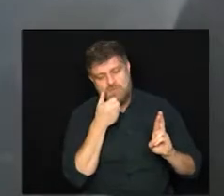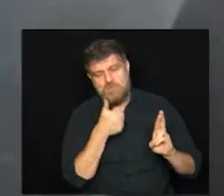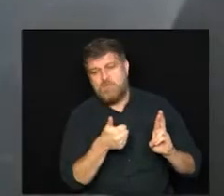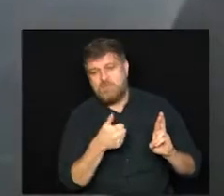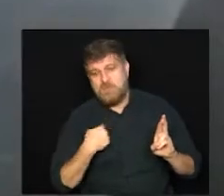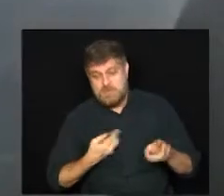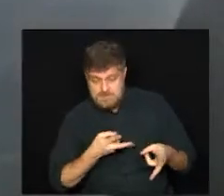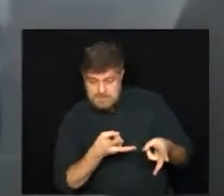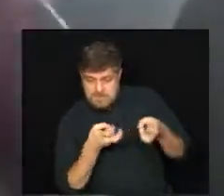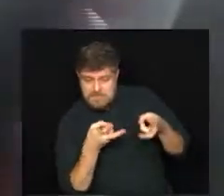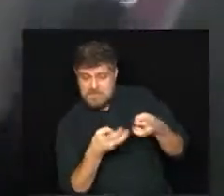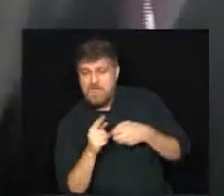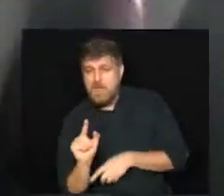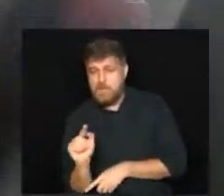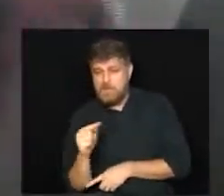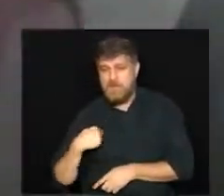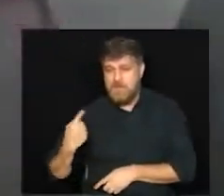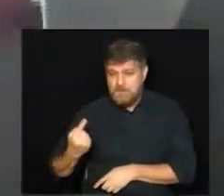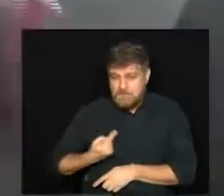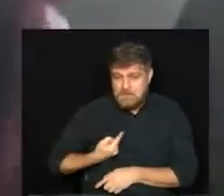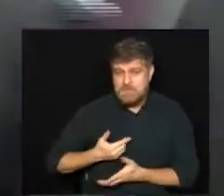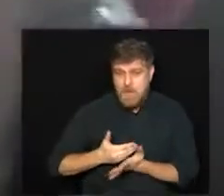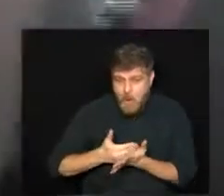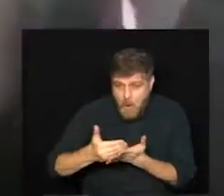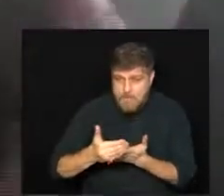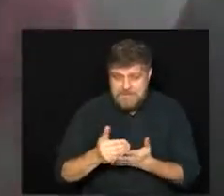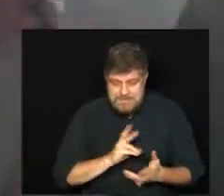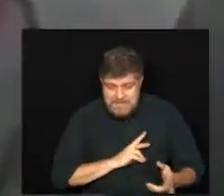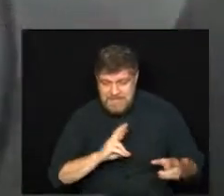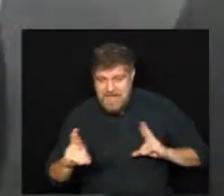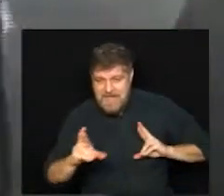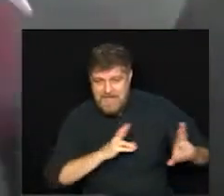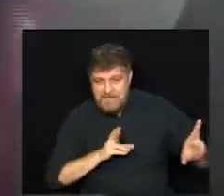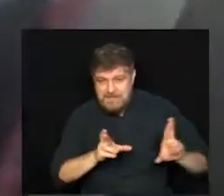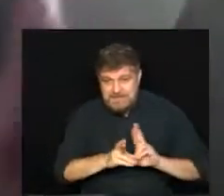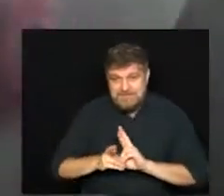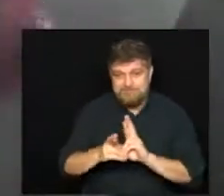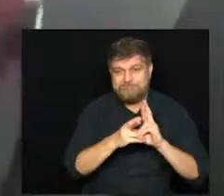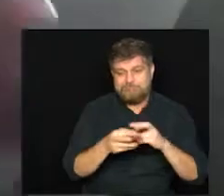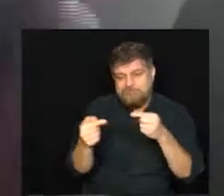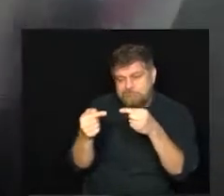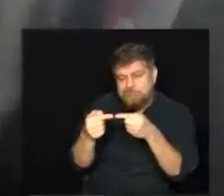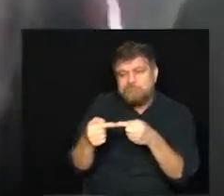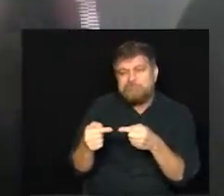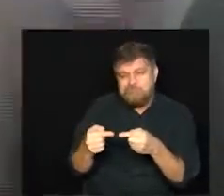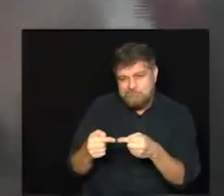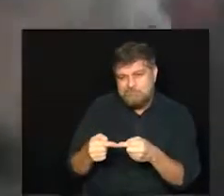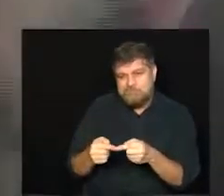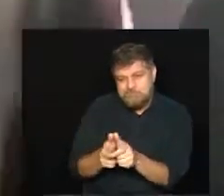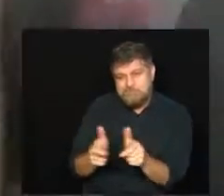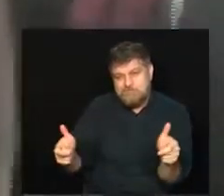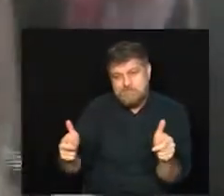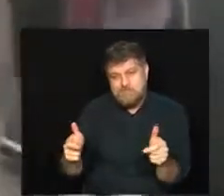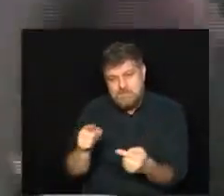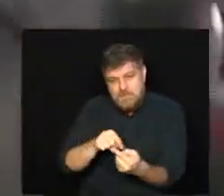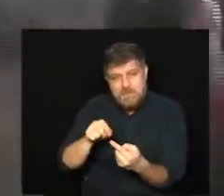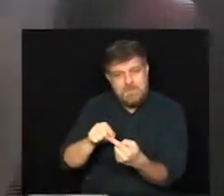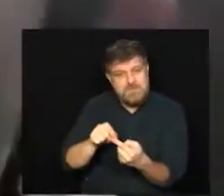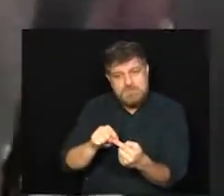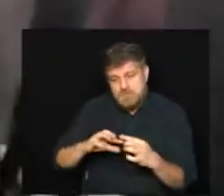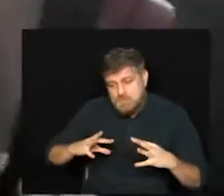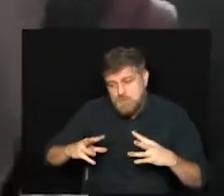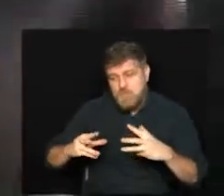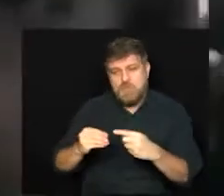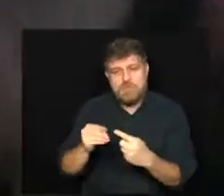Cecílio, vereador, que quando a gente começa a aprender as religiões, elas têm muito mais em comum do que diferenças, o sentido de todas é o mesmo.